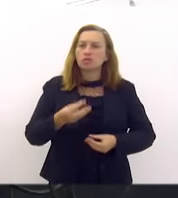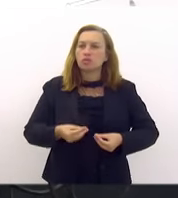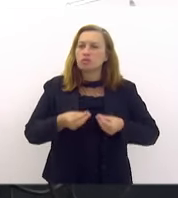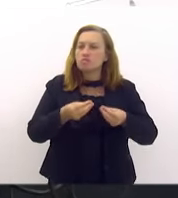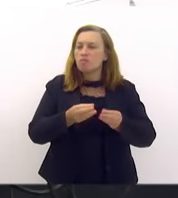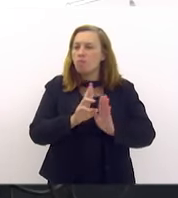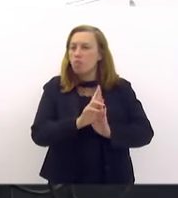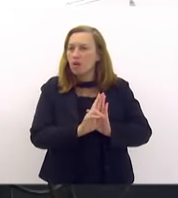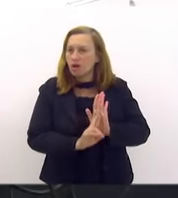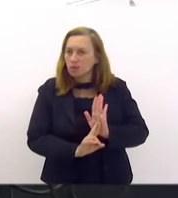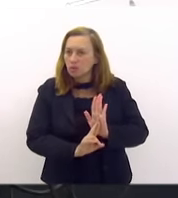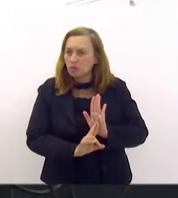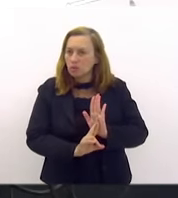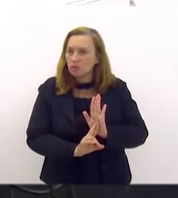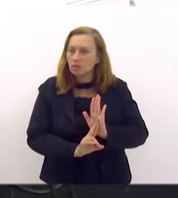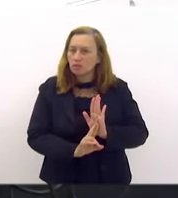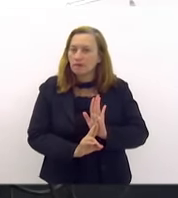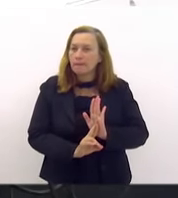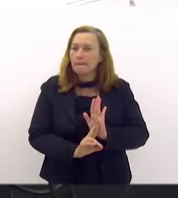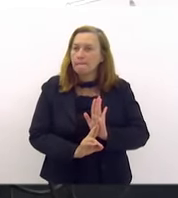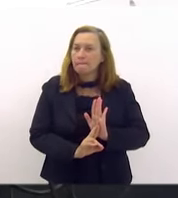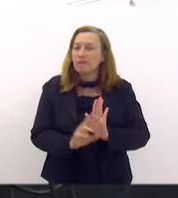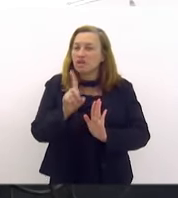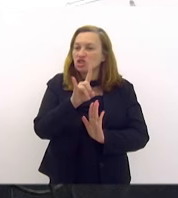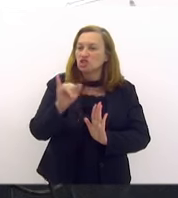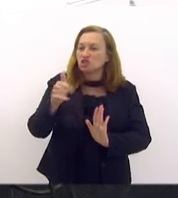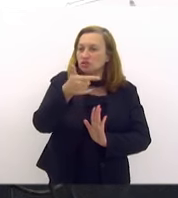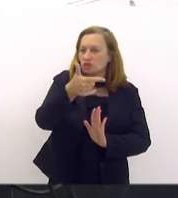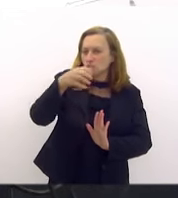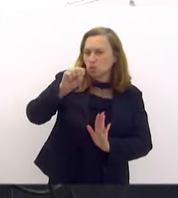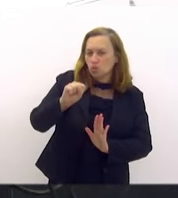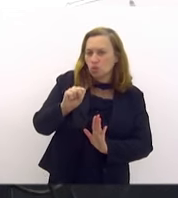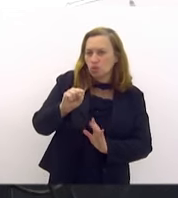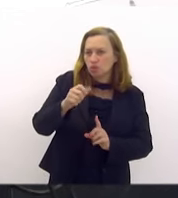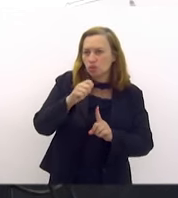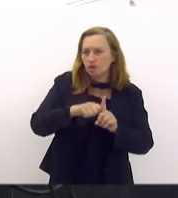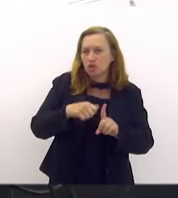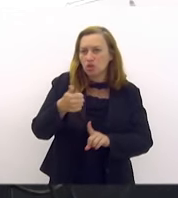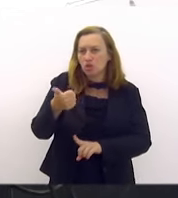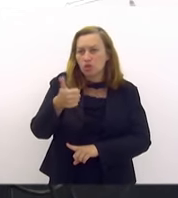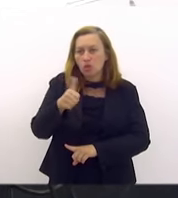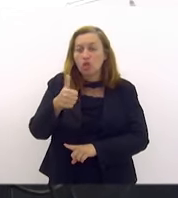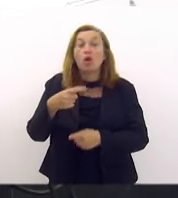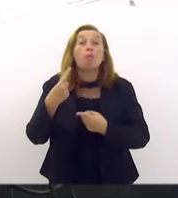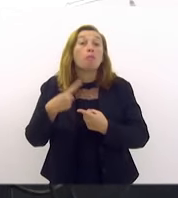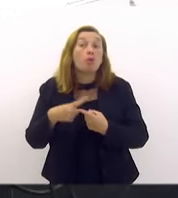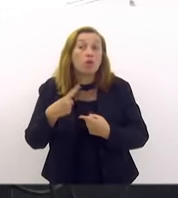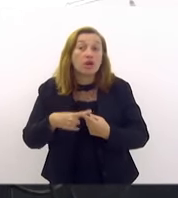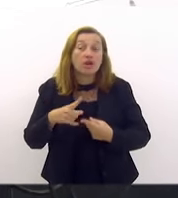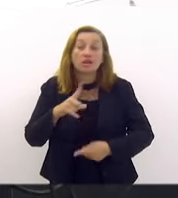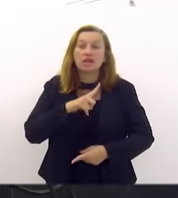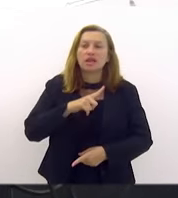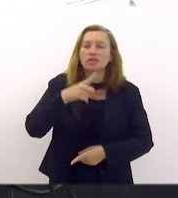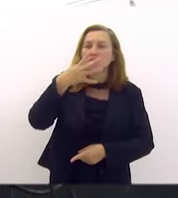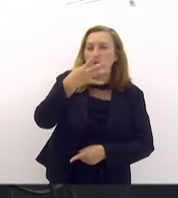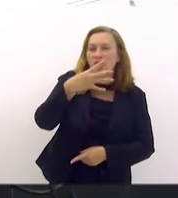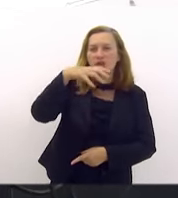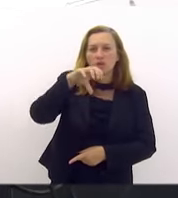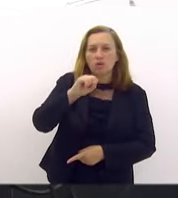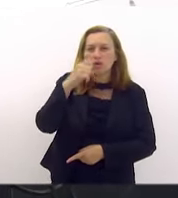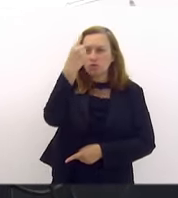relatório eh no dia 28/11 porque teríamos 48